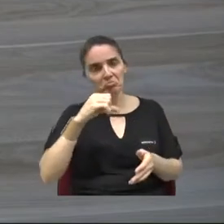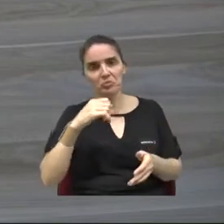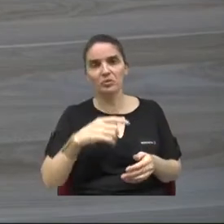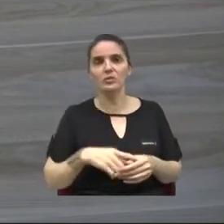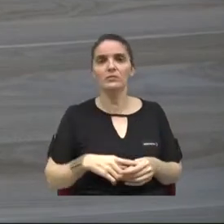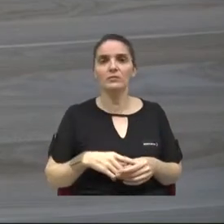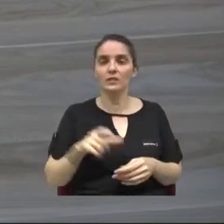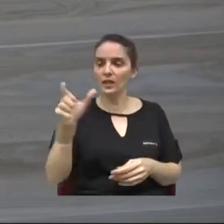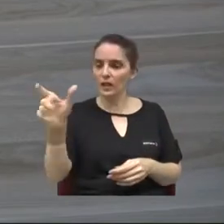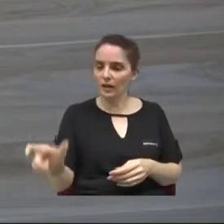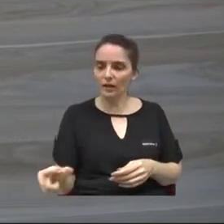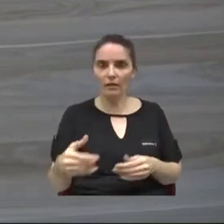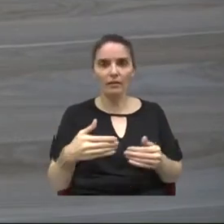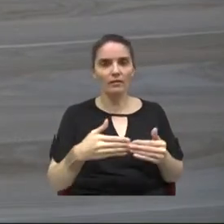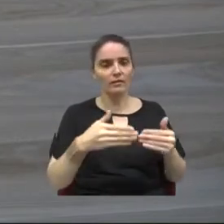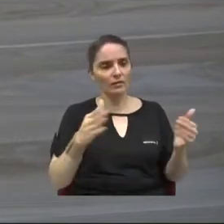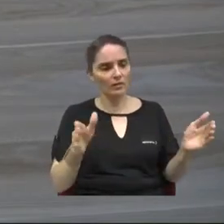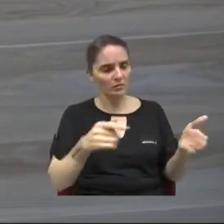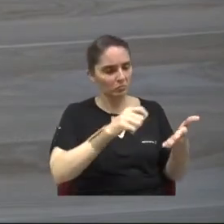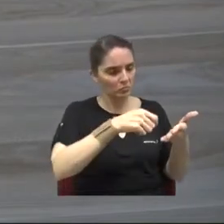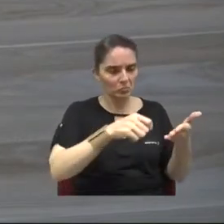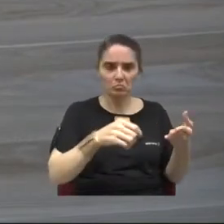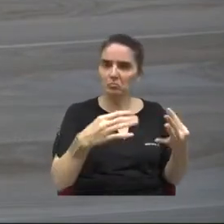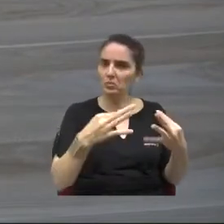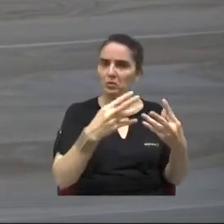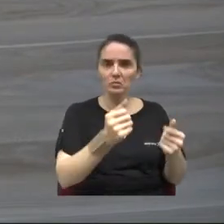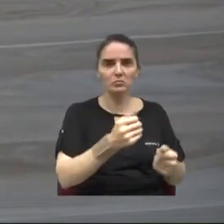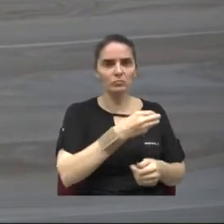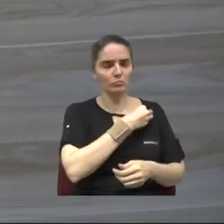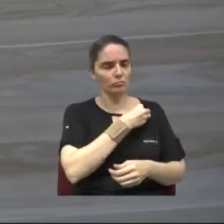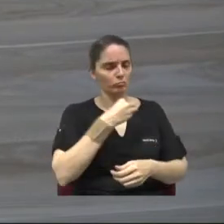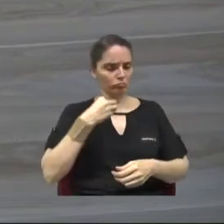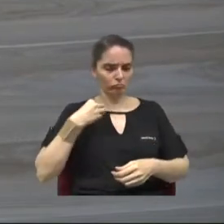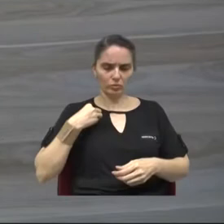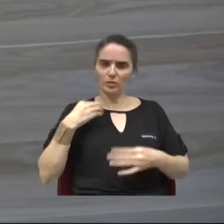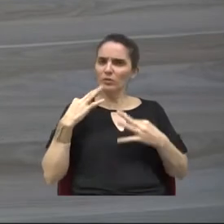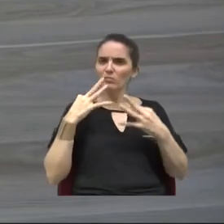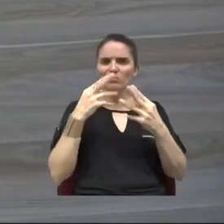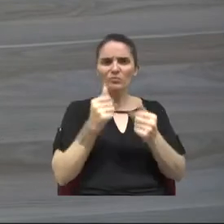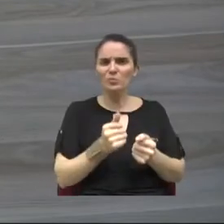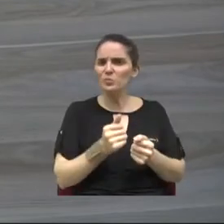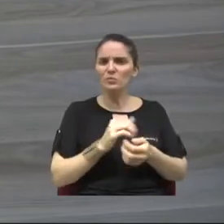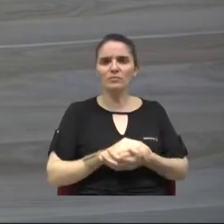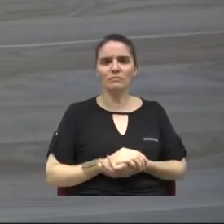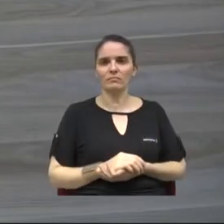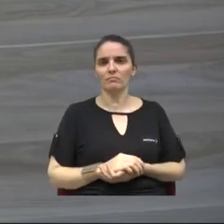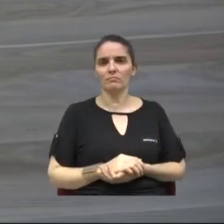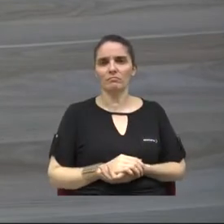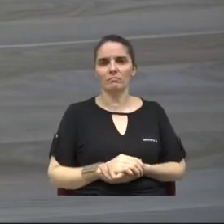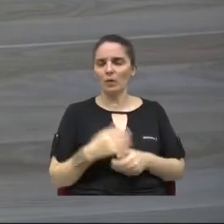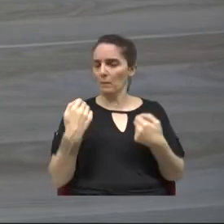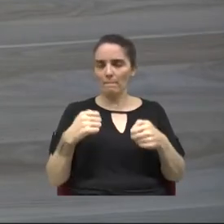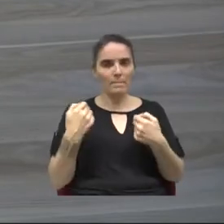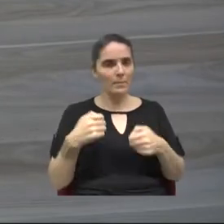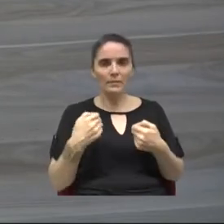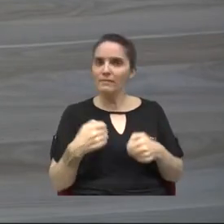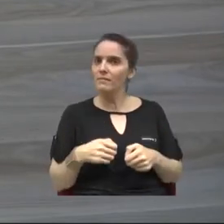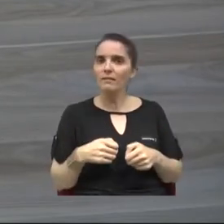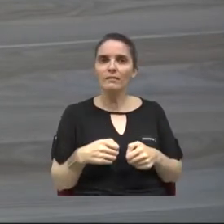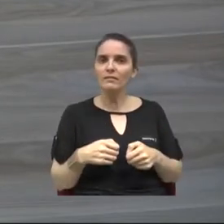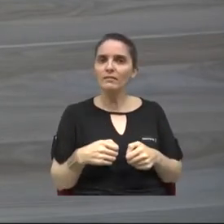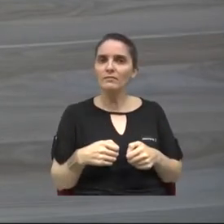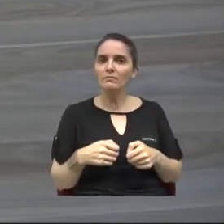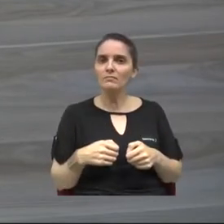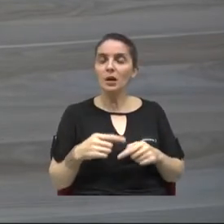abriu o consultório, ele fez a ficha, ele fez o eletrocardiograma, ele fez tudo. Não precisa fazer isso. Faz por